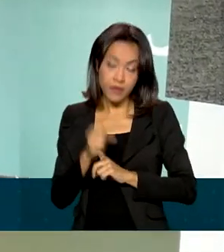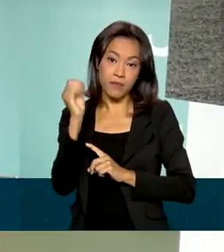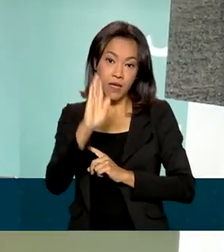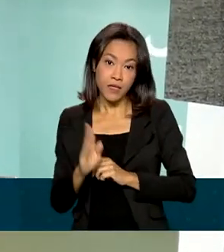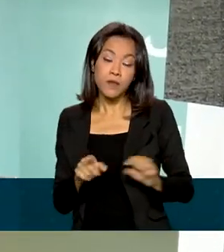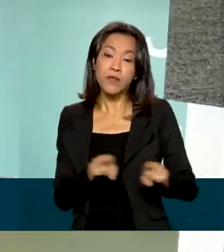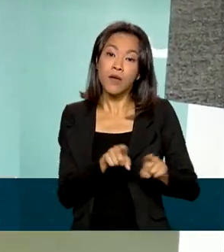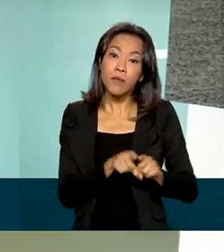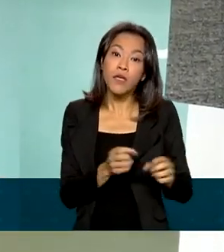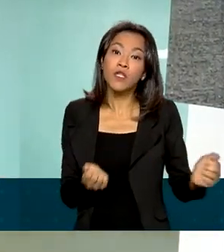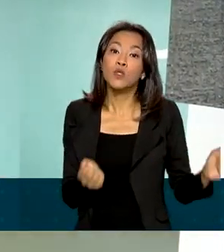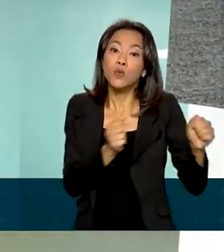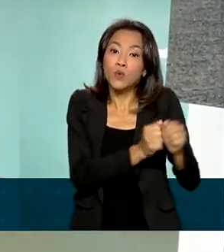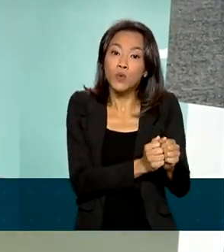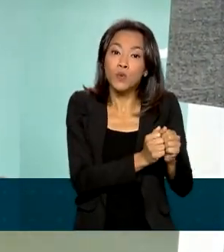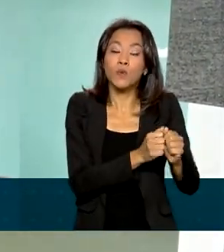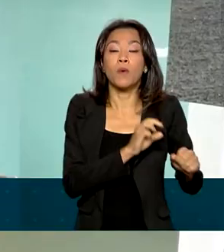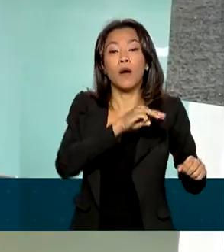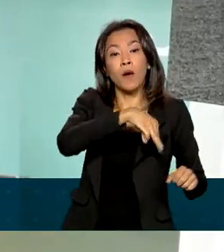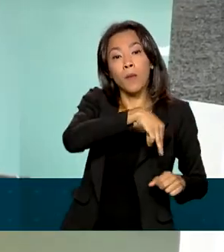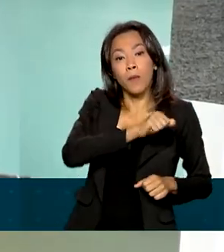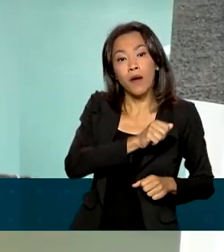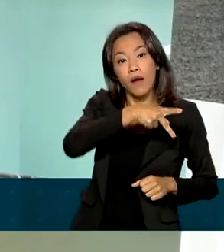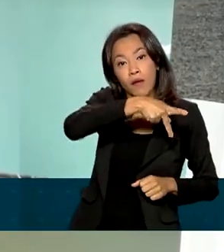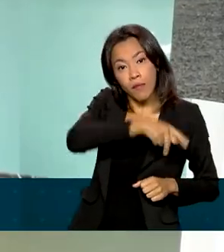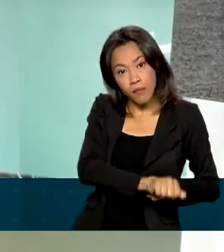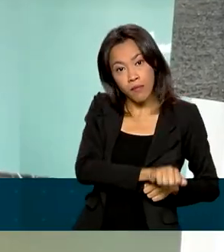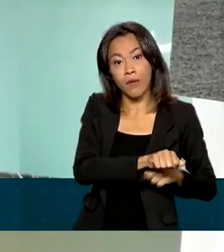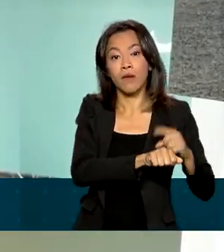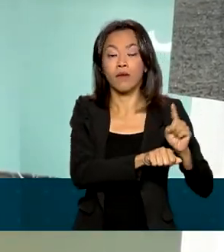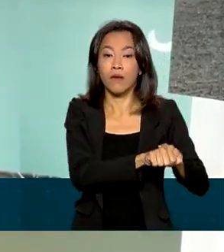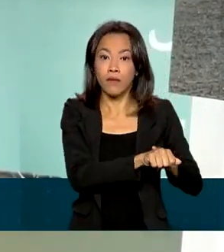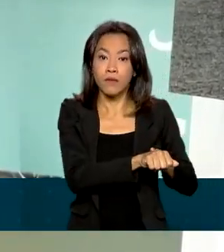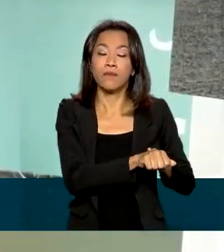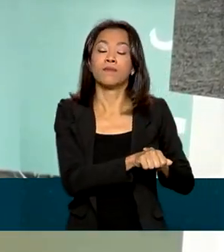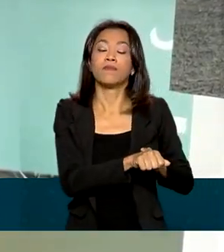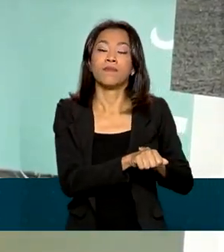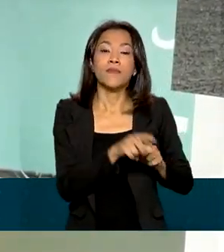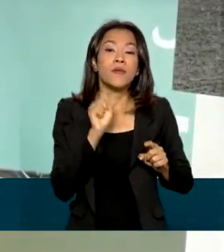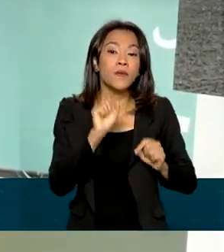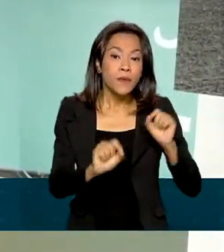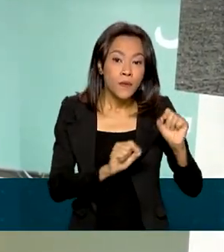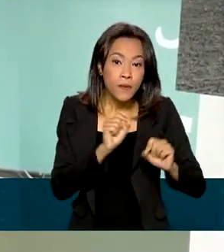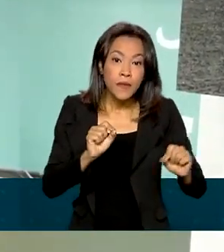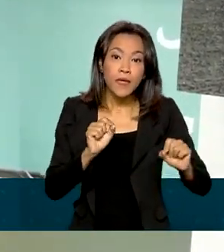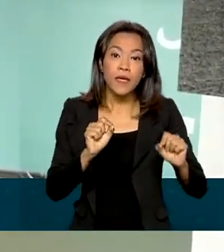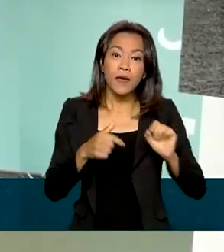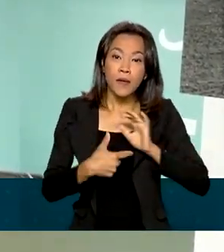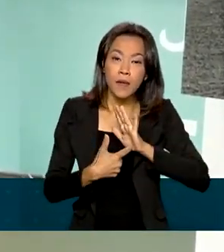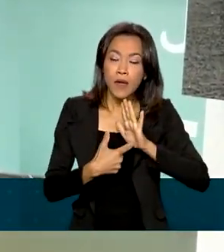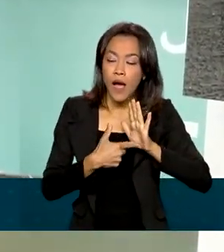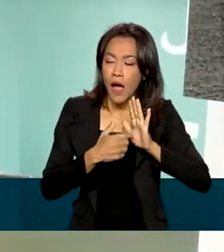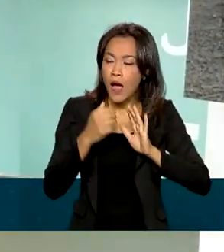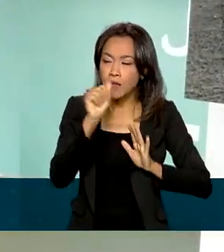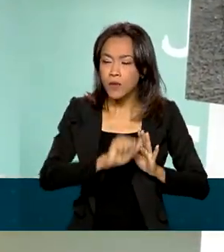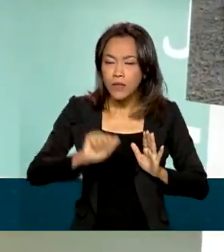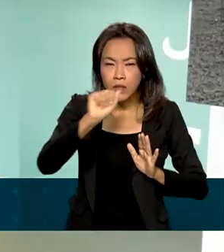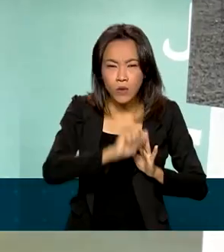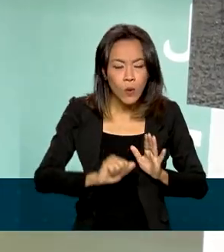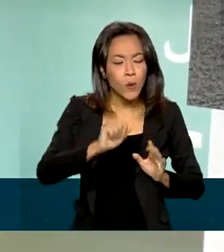da Agricultura, Pecuária e Abastecimento, e integrando os desejos de todas as associações e